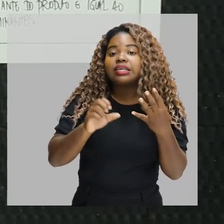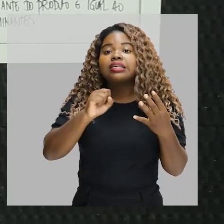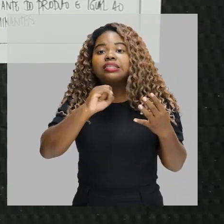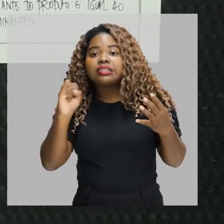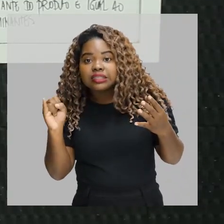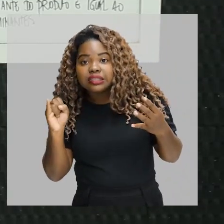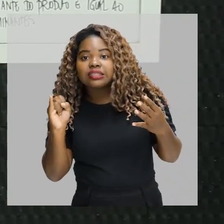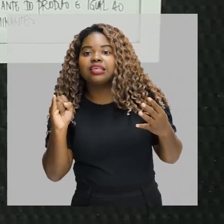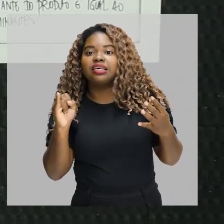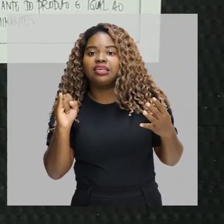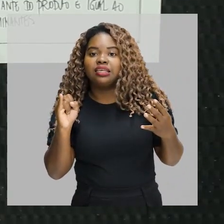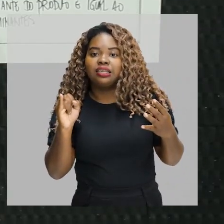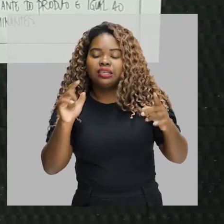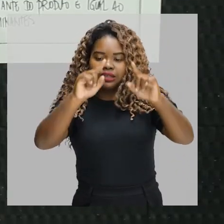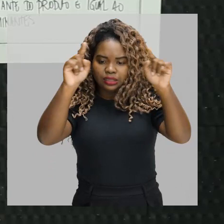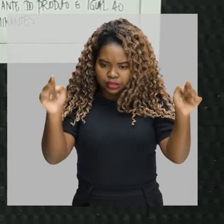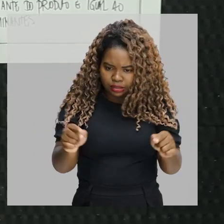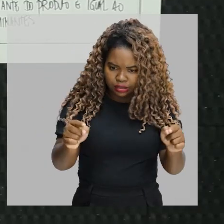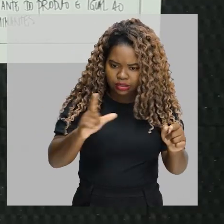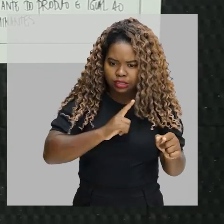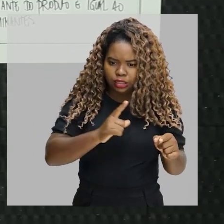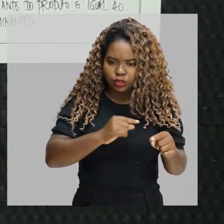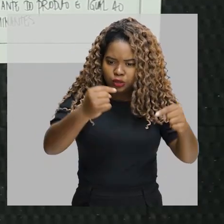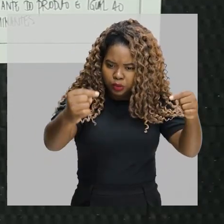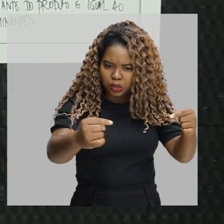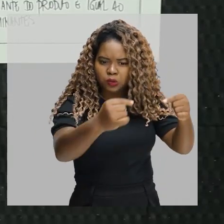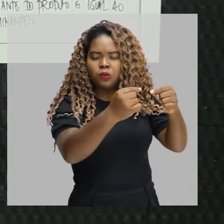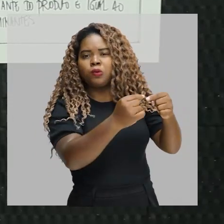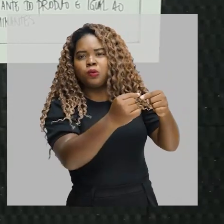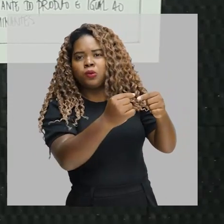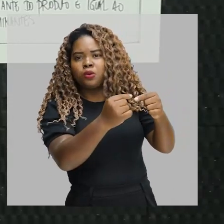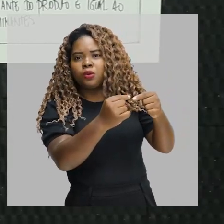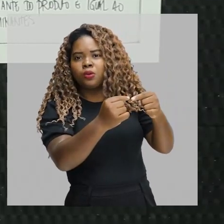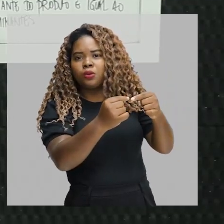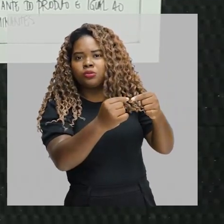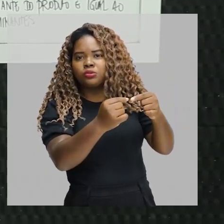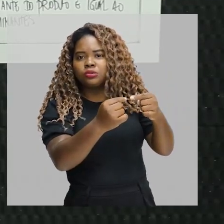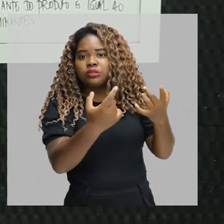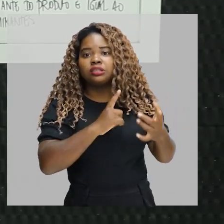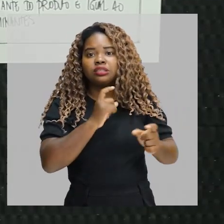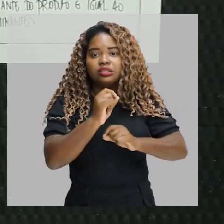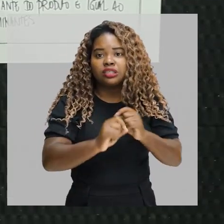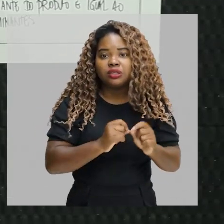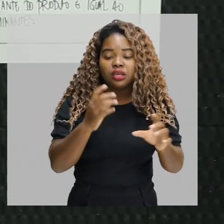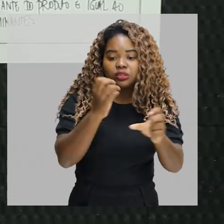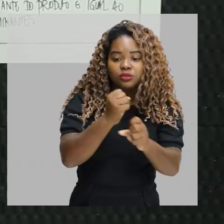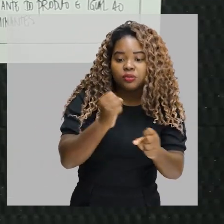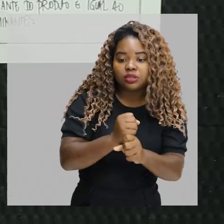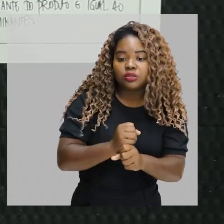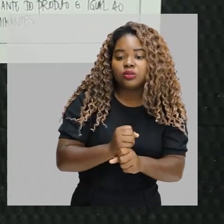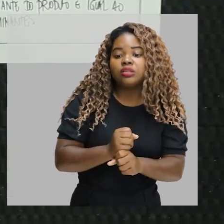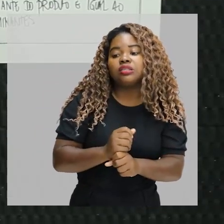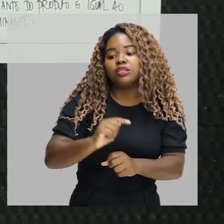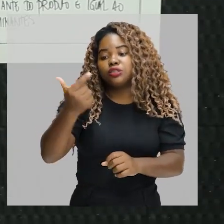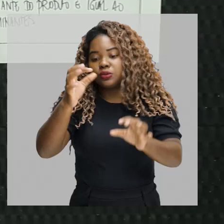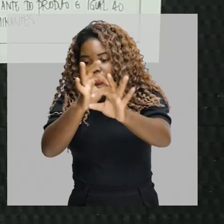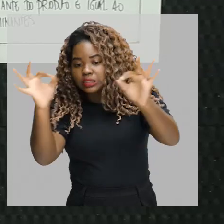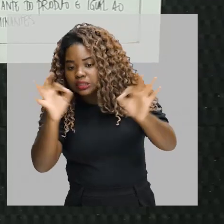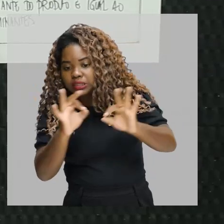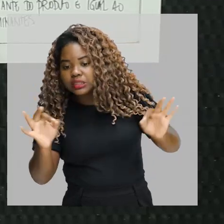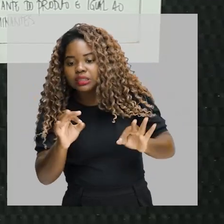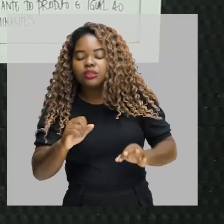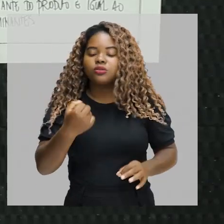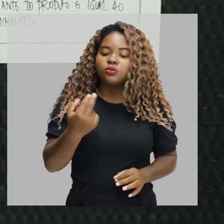uma matriz ou uma combinação linear for uma operação entre elementos das outras linhas ou